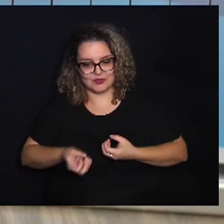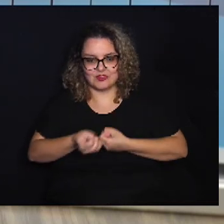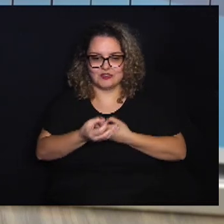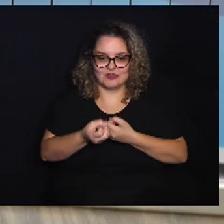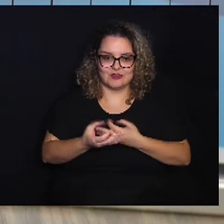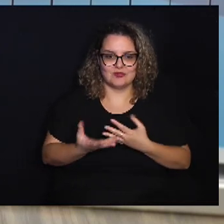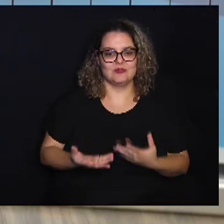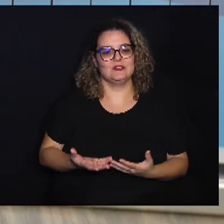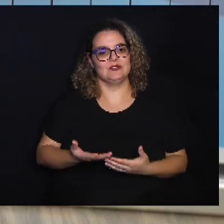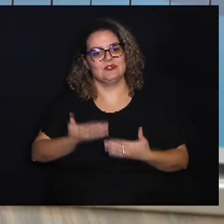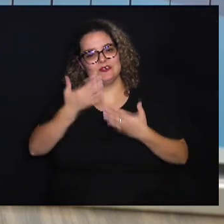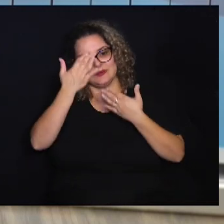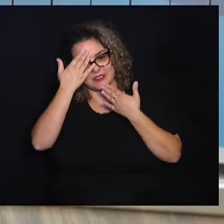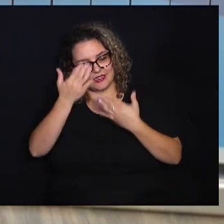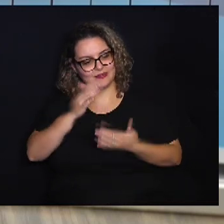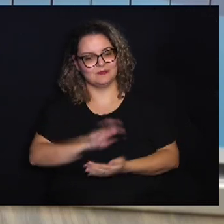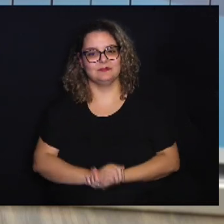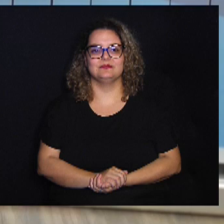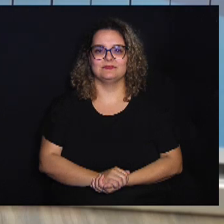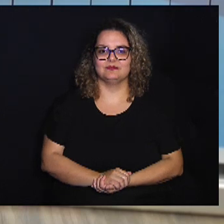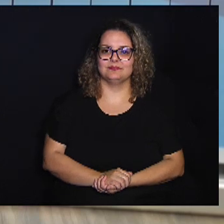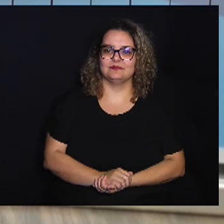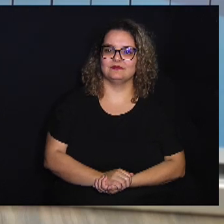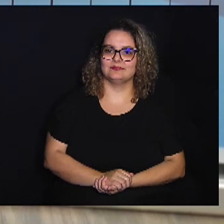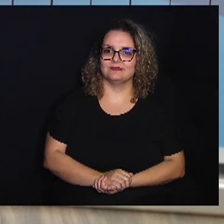orientações, explicações.